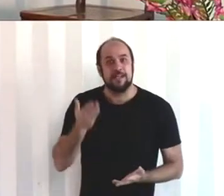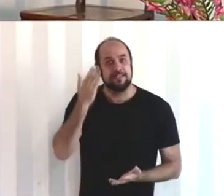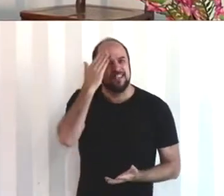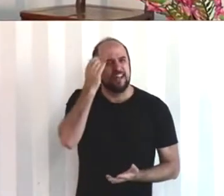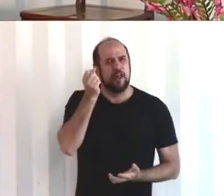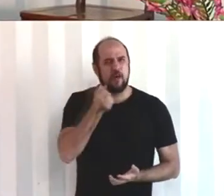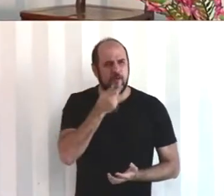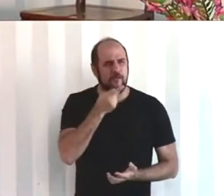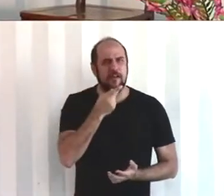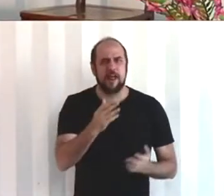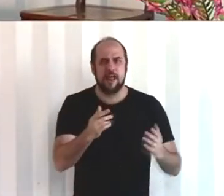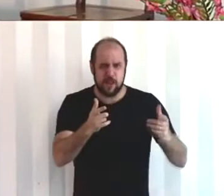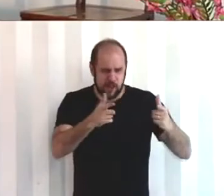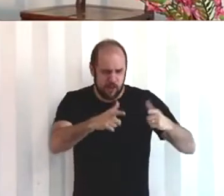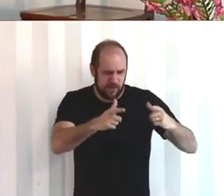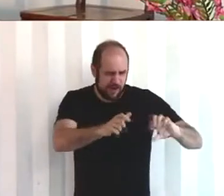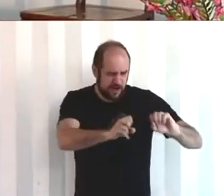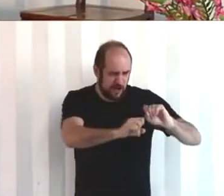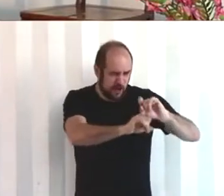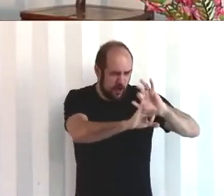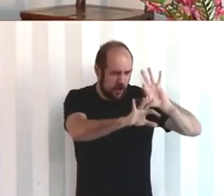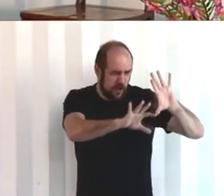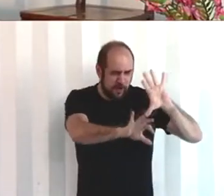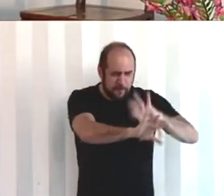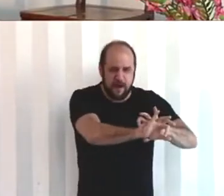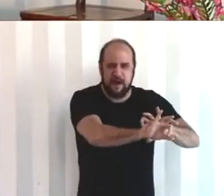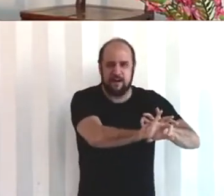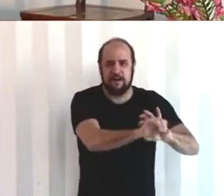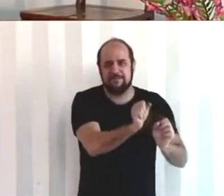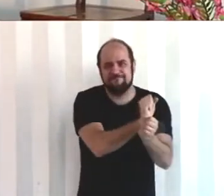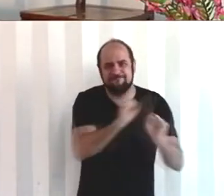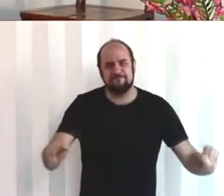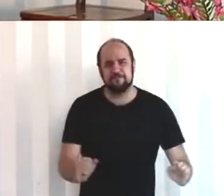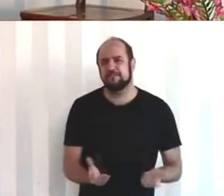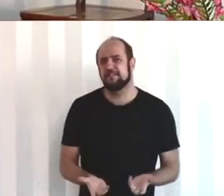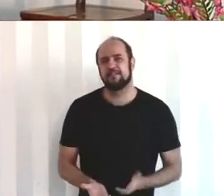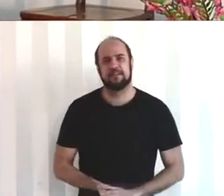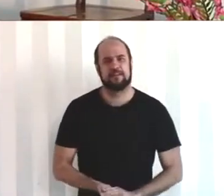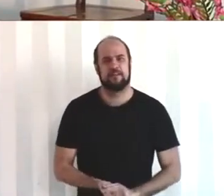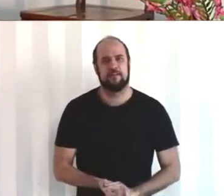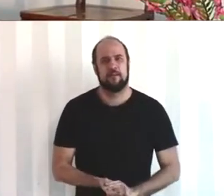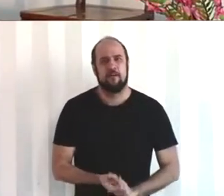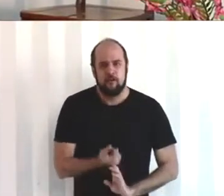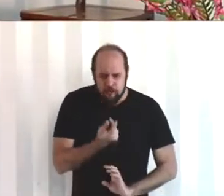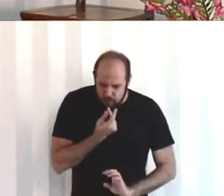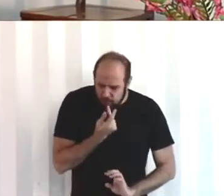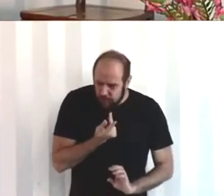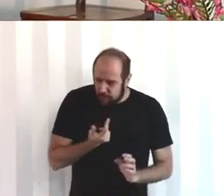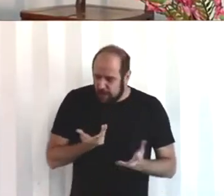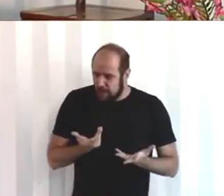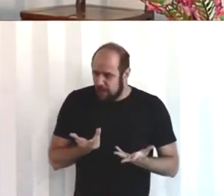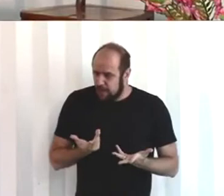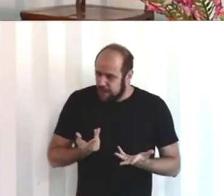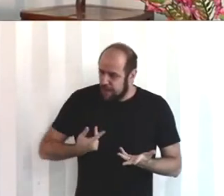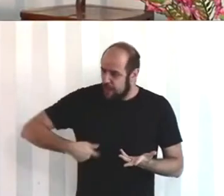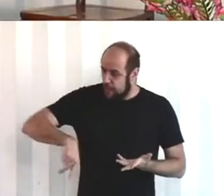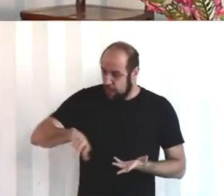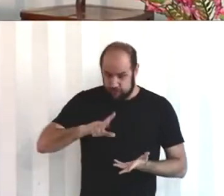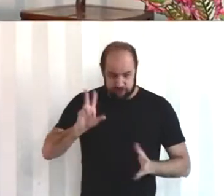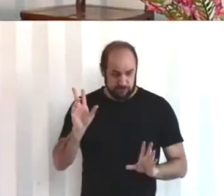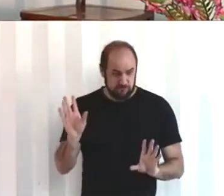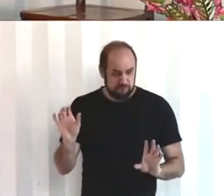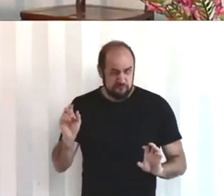para conter a glória de Deus. Ele diz, o Senhor habitaria entre nós sendo tão santo, tão puro, tão